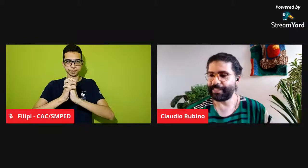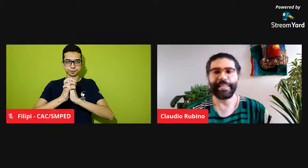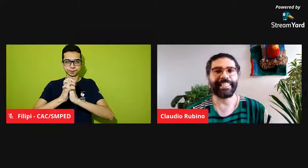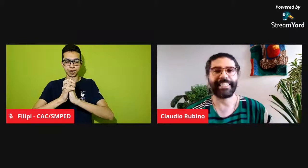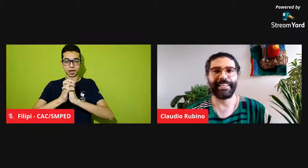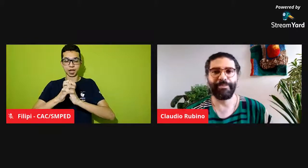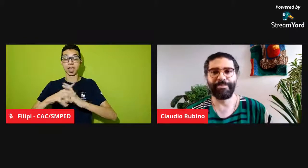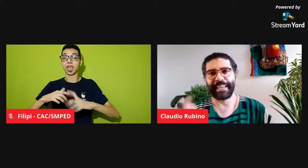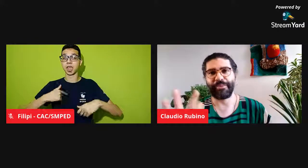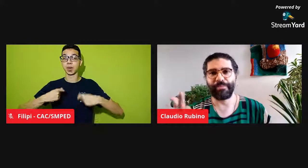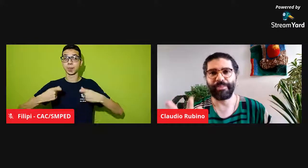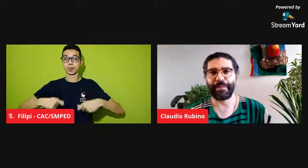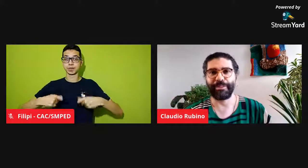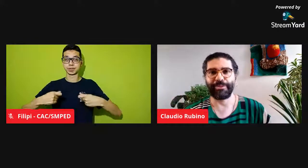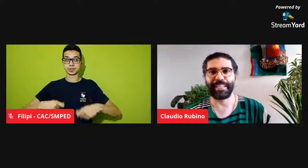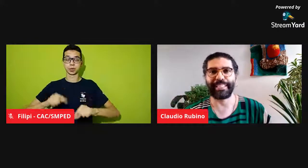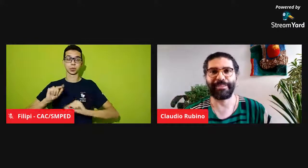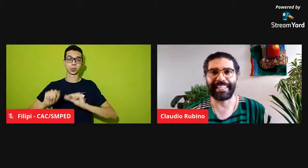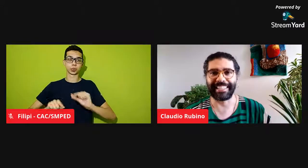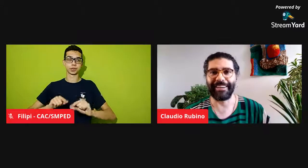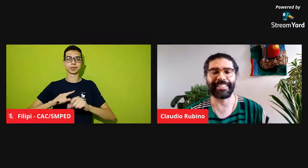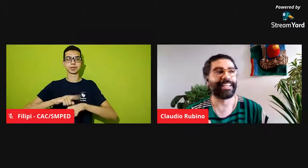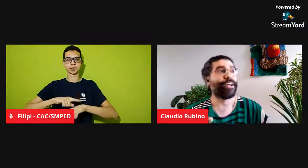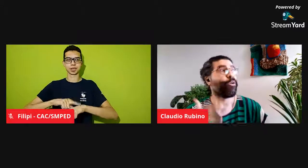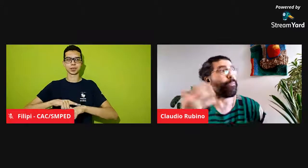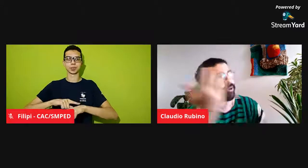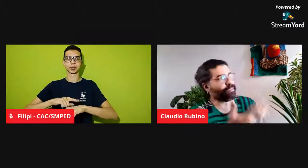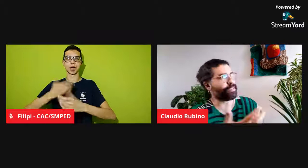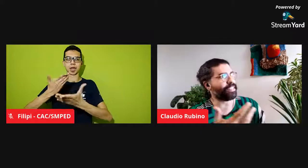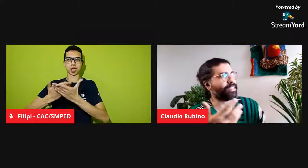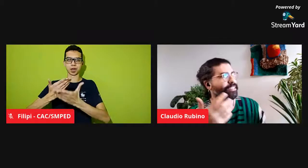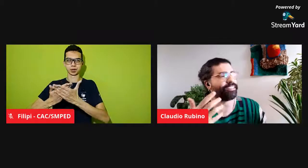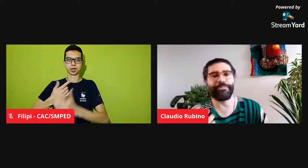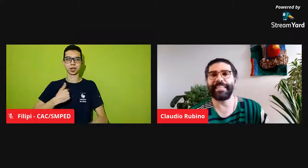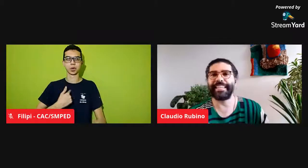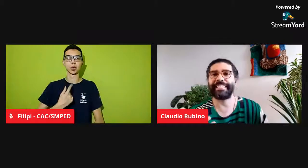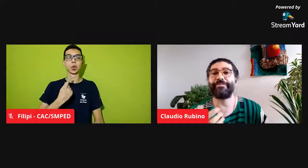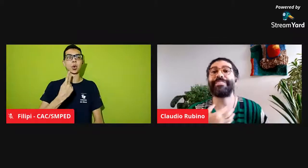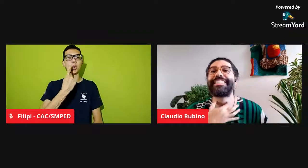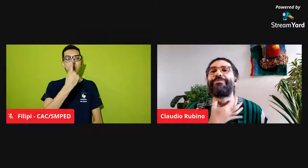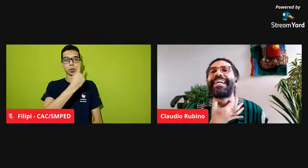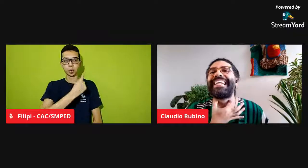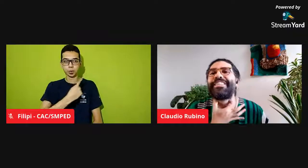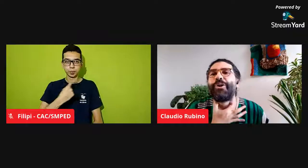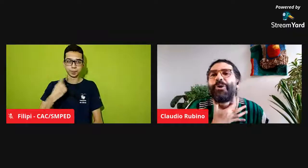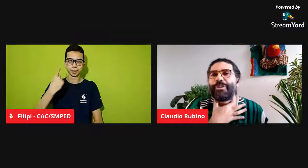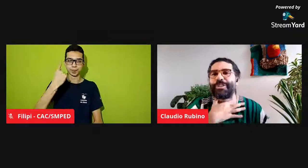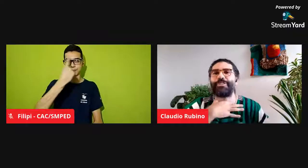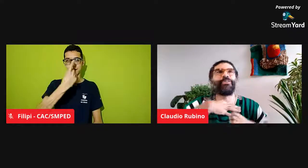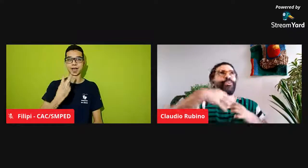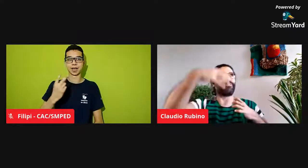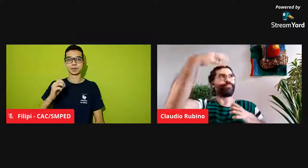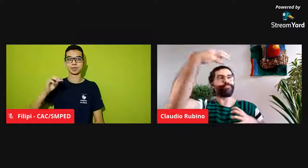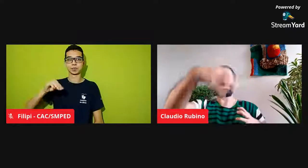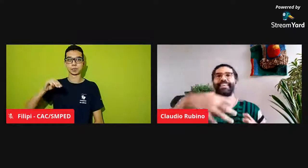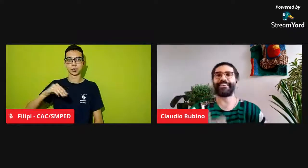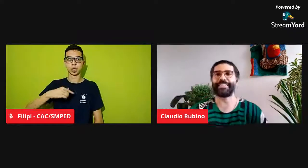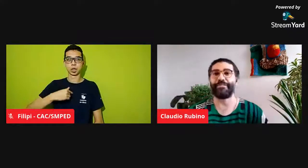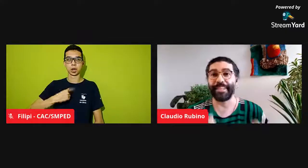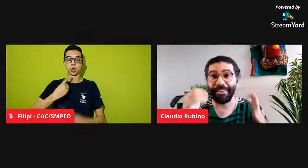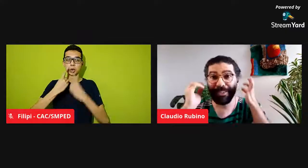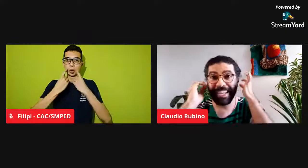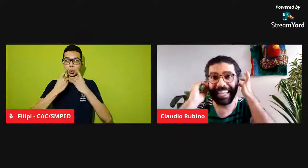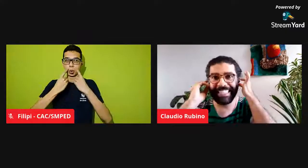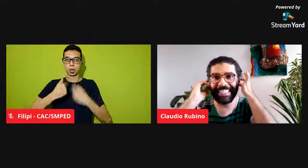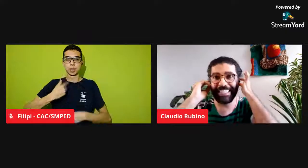1h20 de mediação, que era o tempo de duração dessas aulas, 1h20 de mediação segurando o choro,